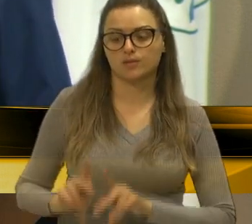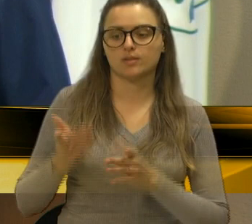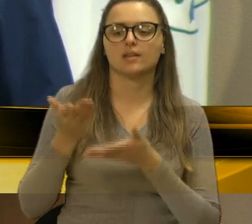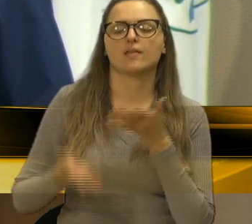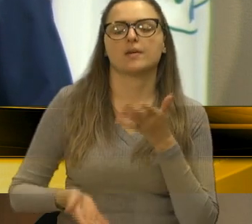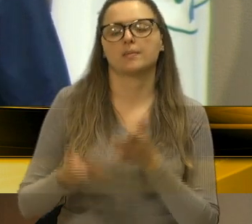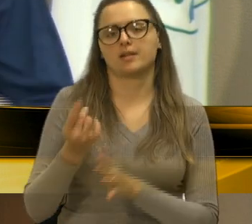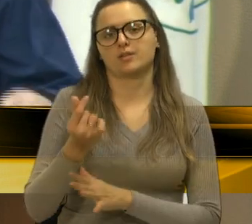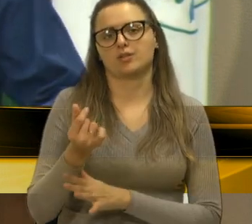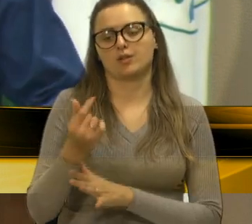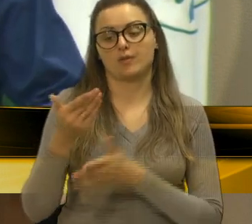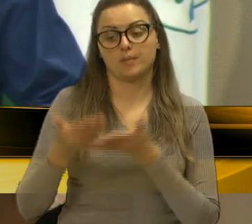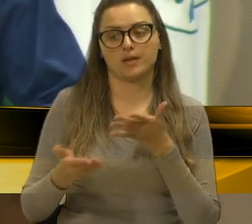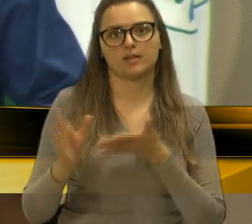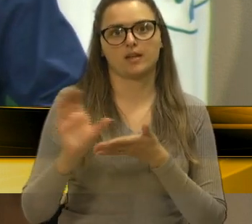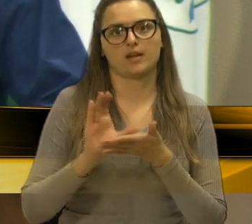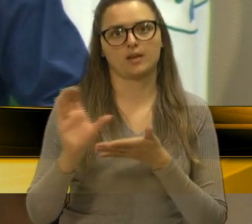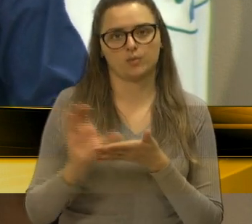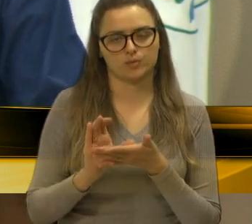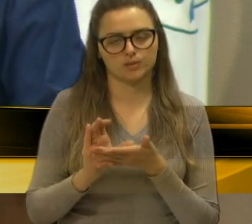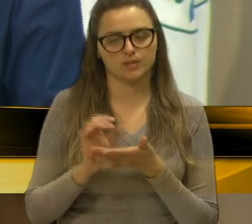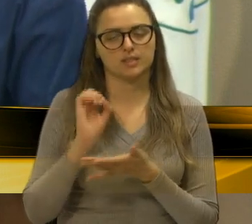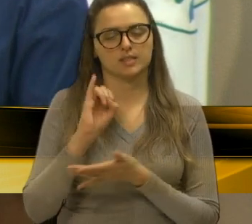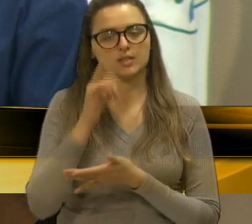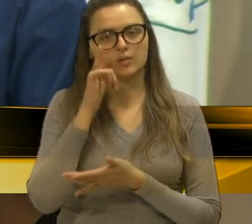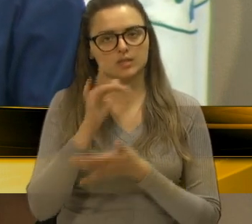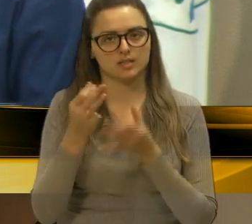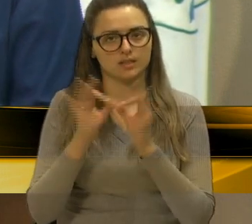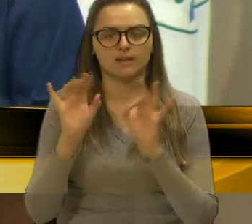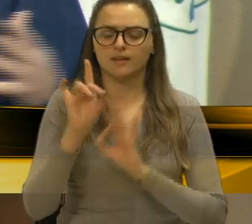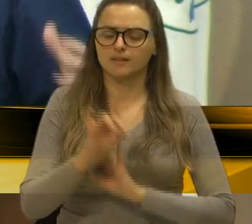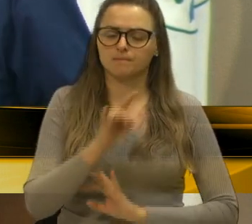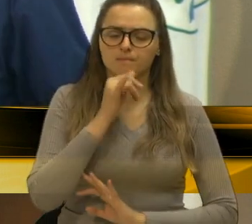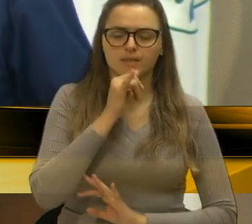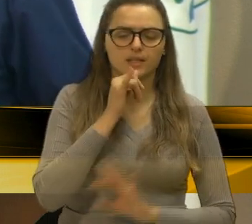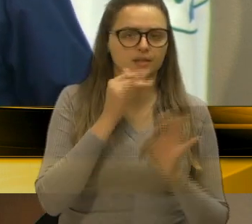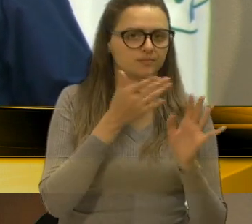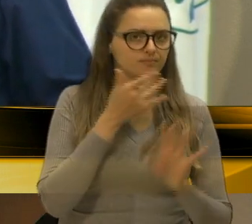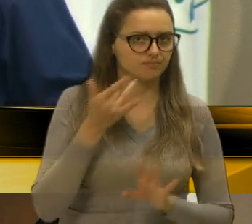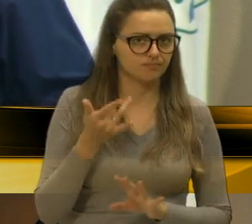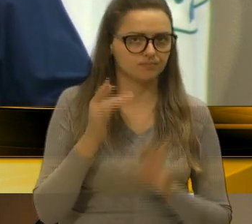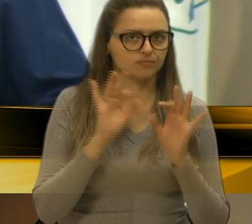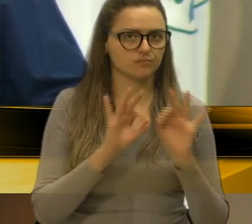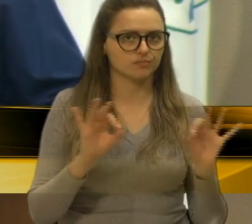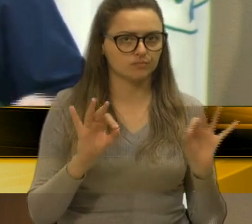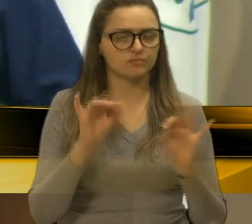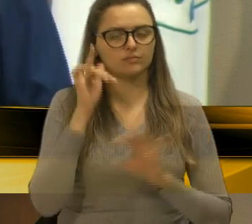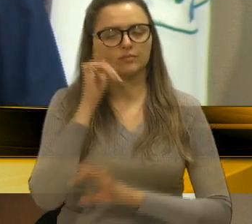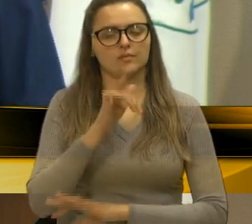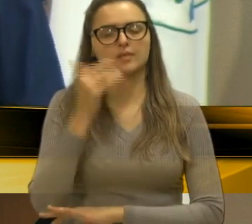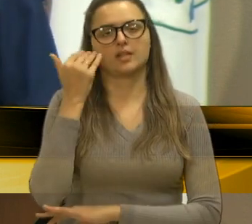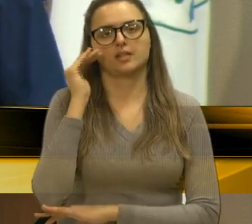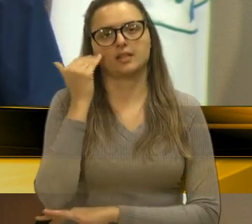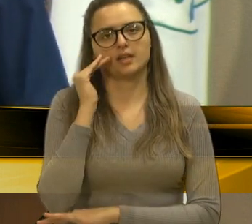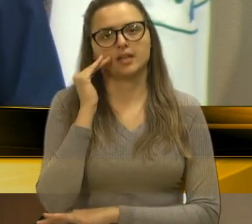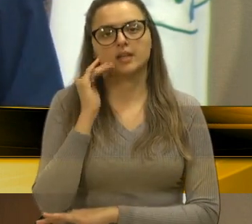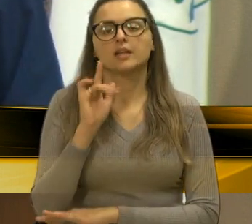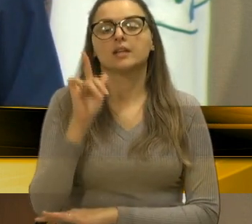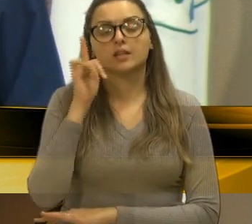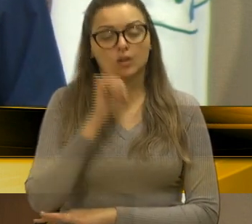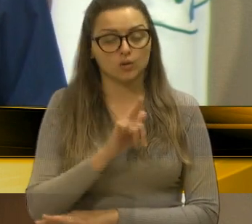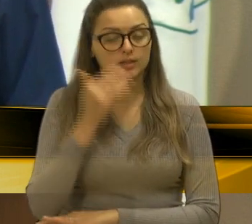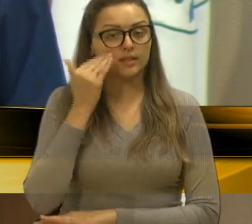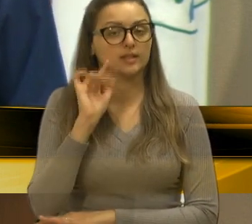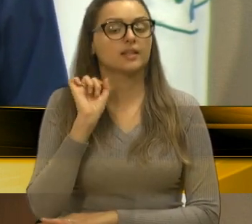muito recurso com essas questões. São exemplos do dia a dia, exemplos comuns que acontecem diariamente no